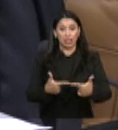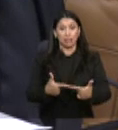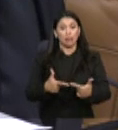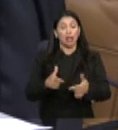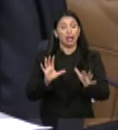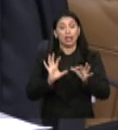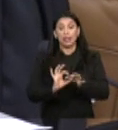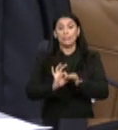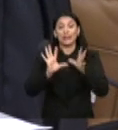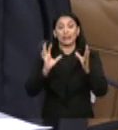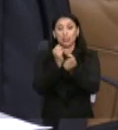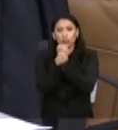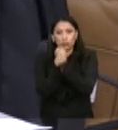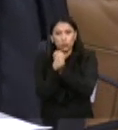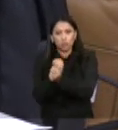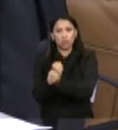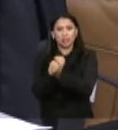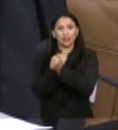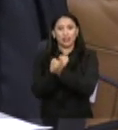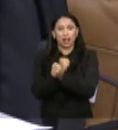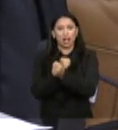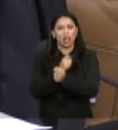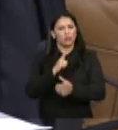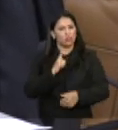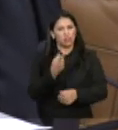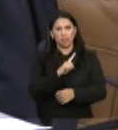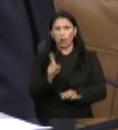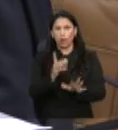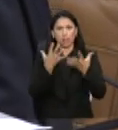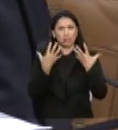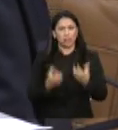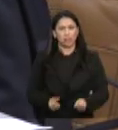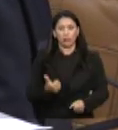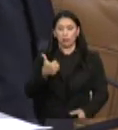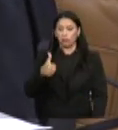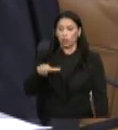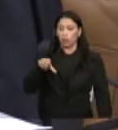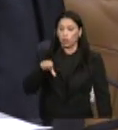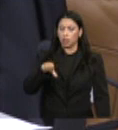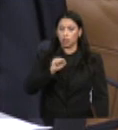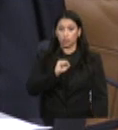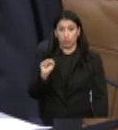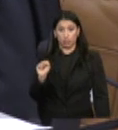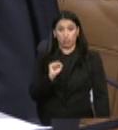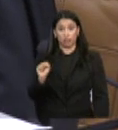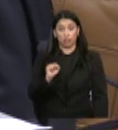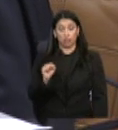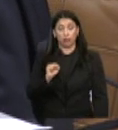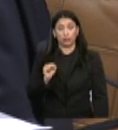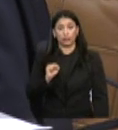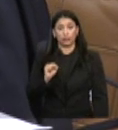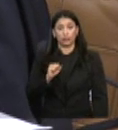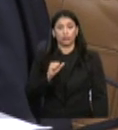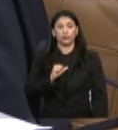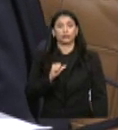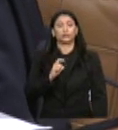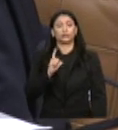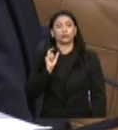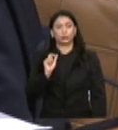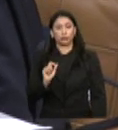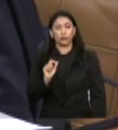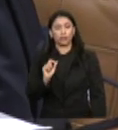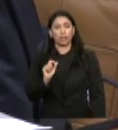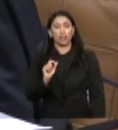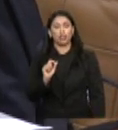escravatura que qualificava com uma abominação em 1888 com irreparável atraso